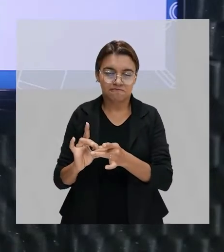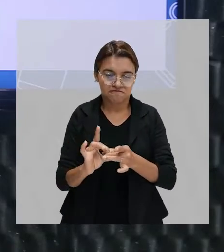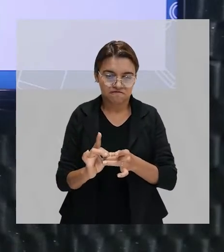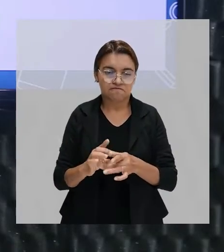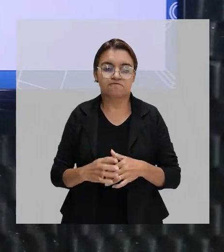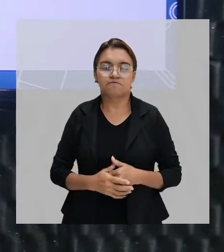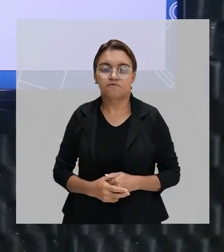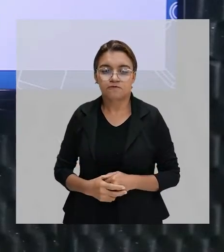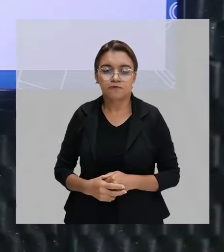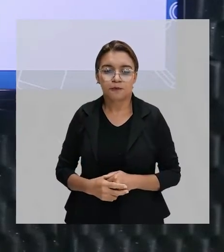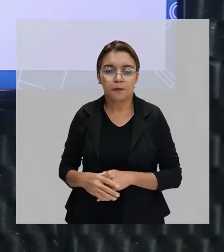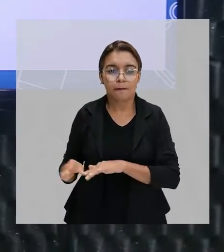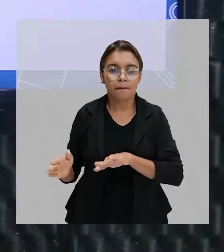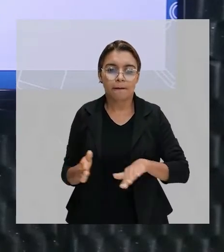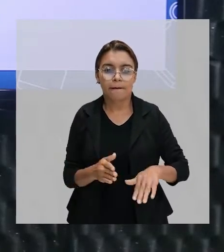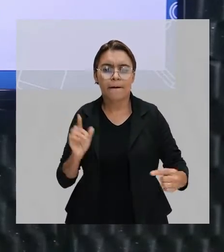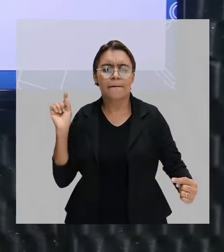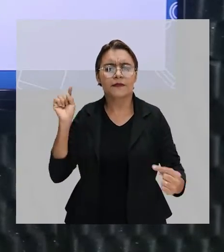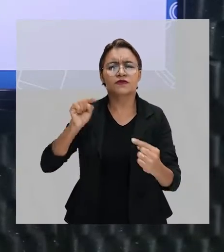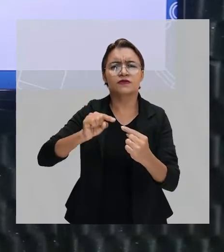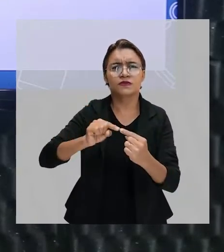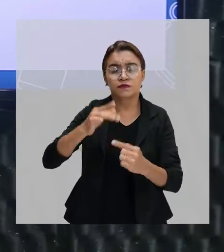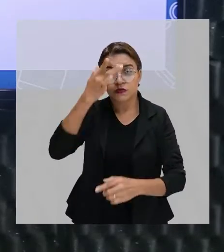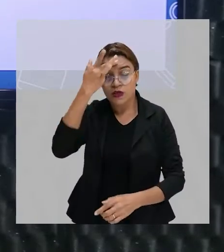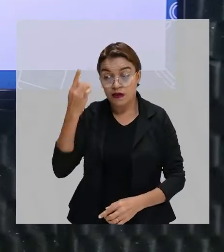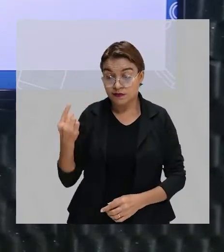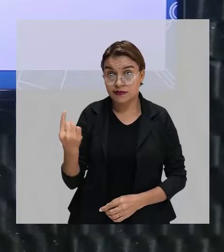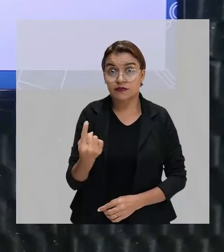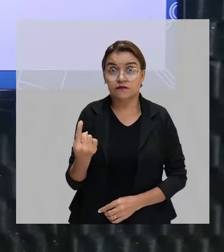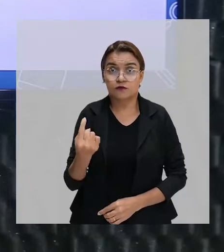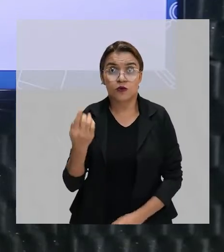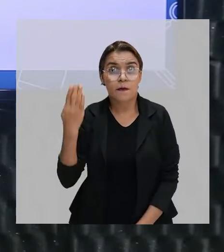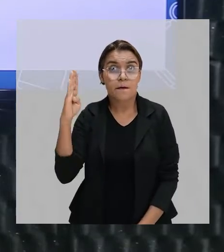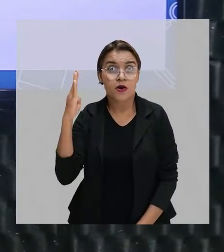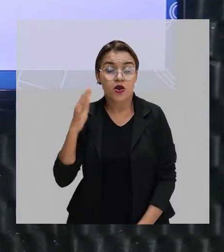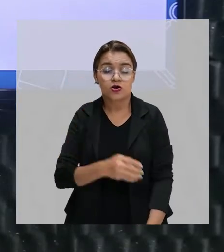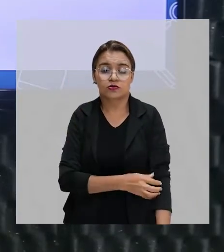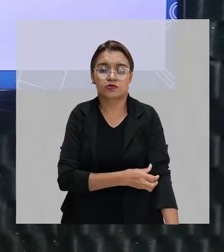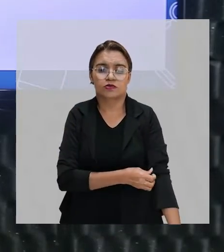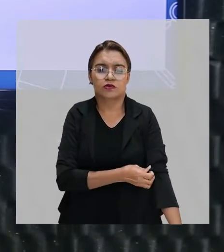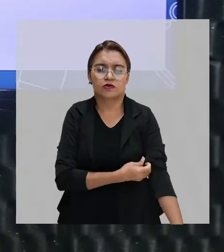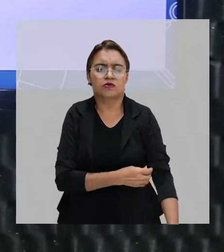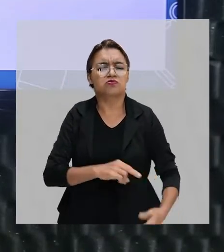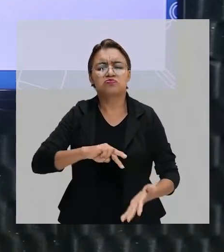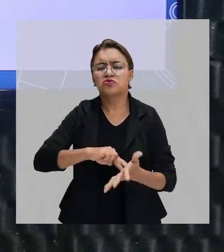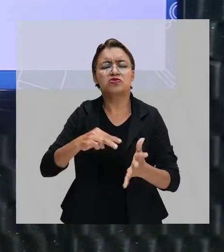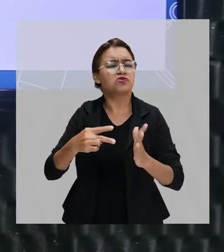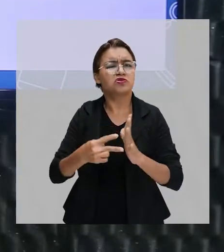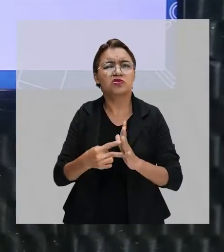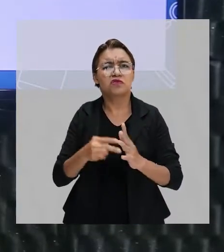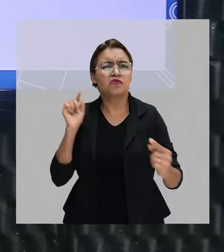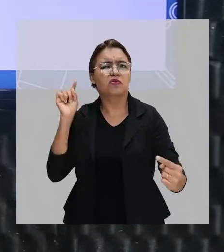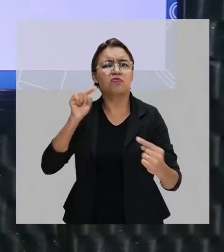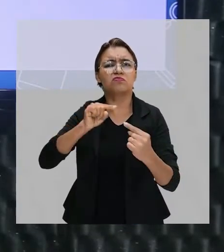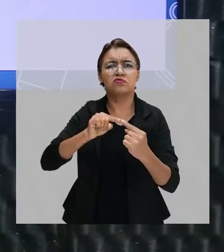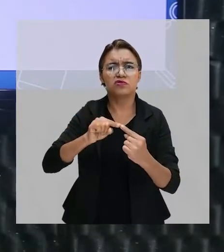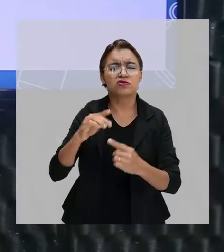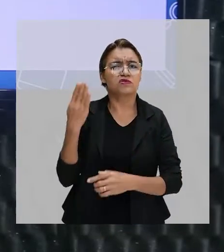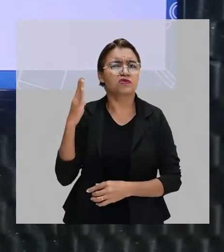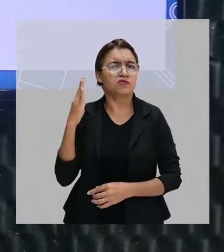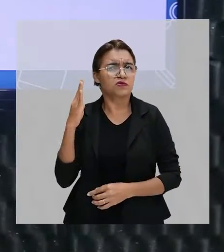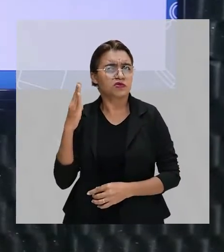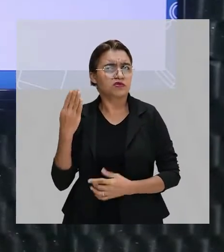outro o princípio da individualidade biológica então que seria o princípio da individualidade biológica